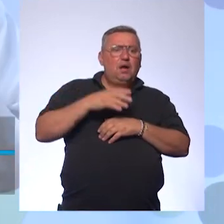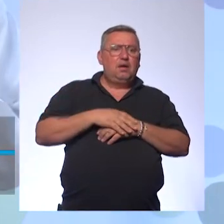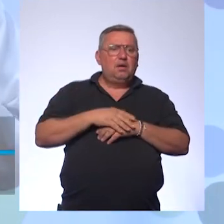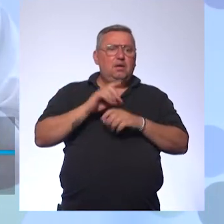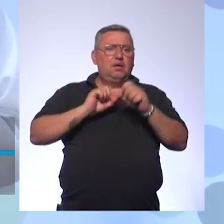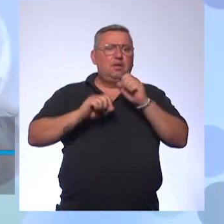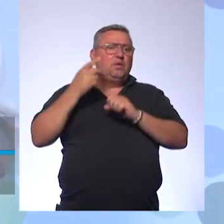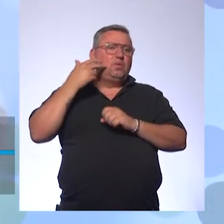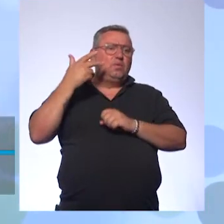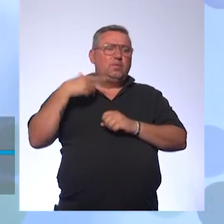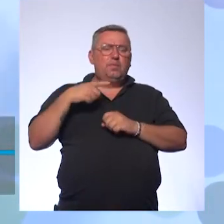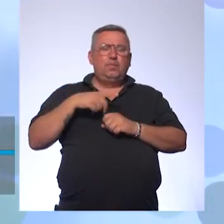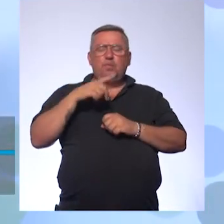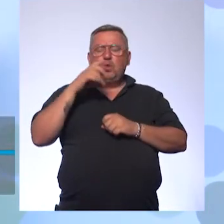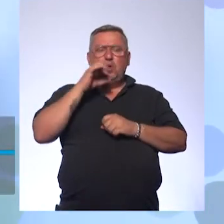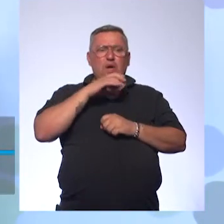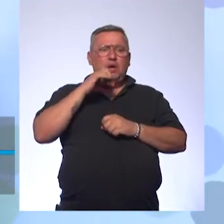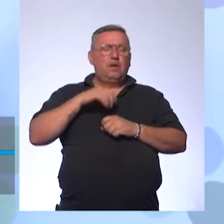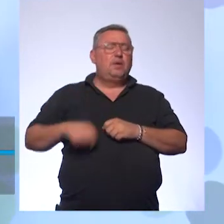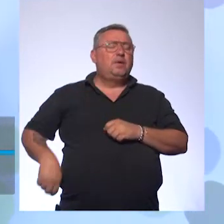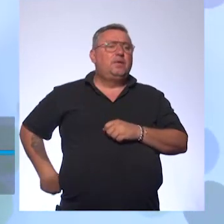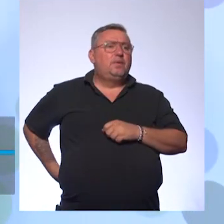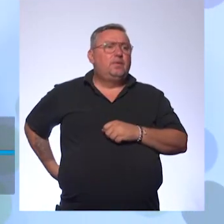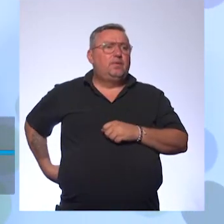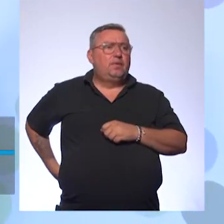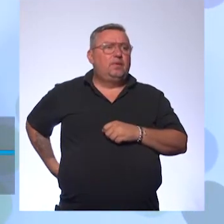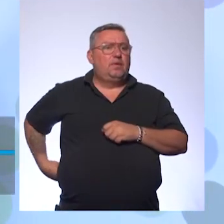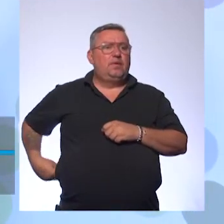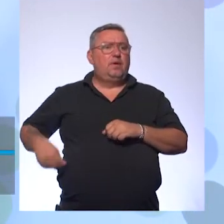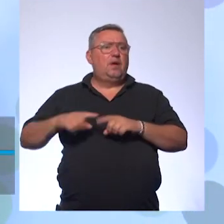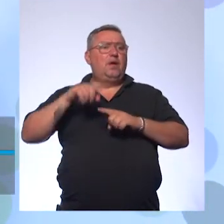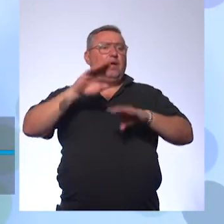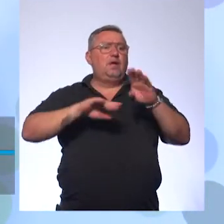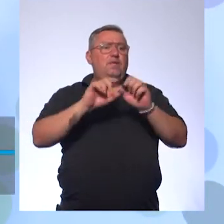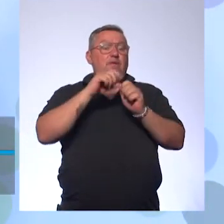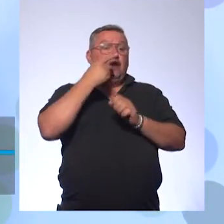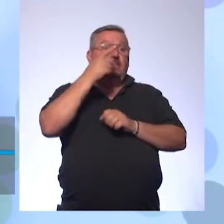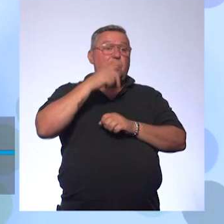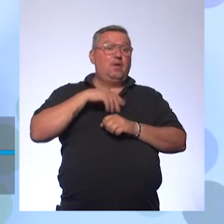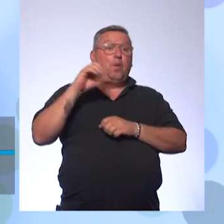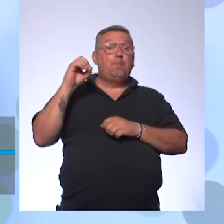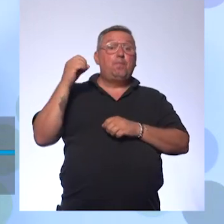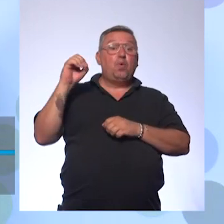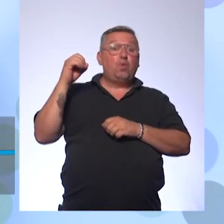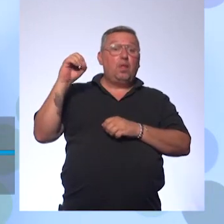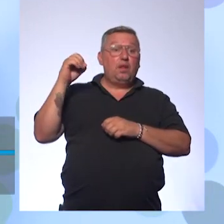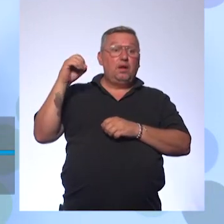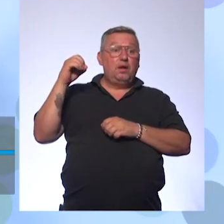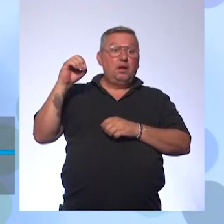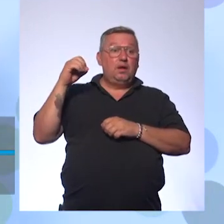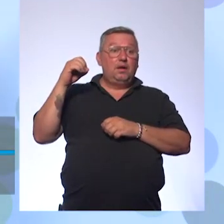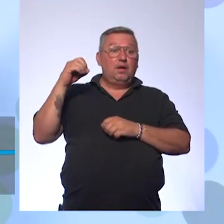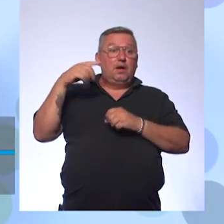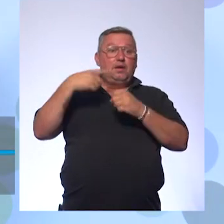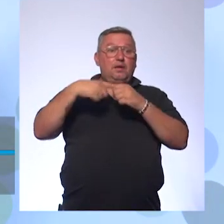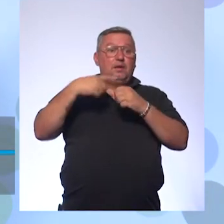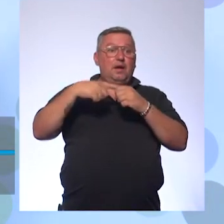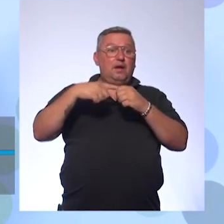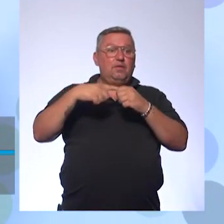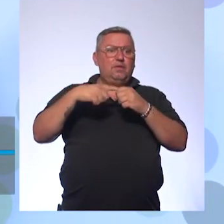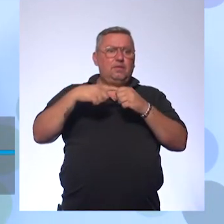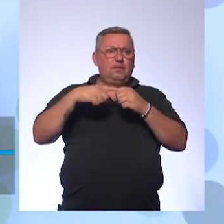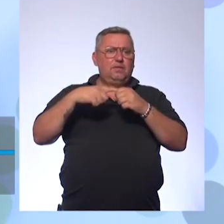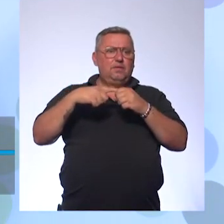região ali normalmente é muito quente, né? Porque às vezes fala assim, Porto Alegre é a cidade, sei lá, é a capital,